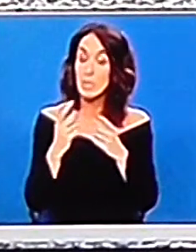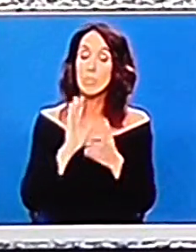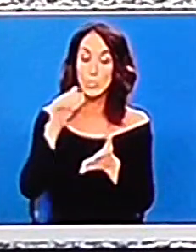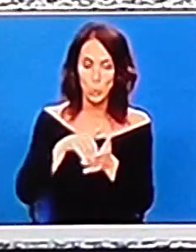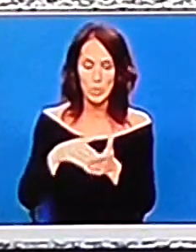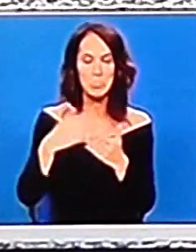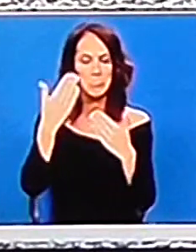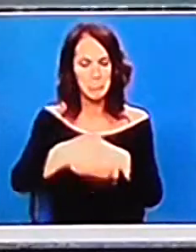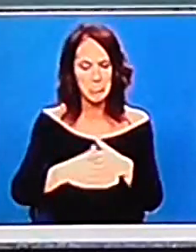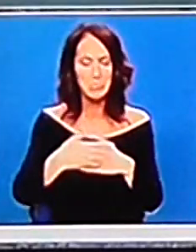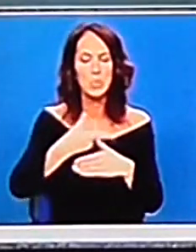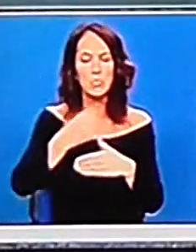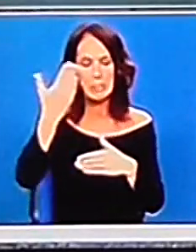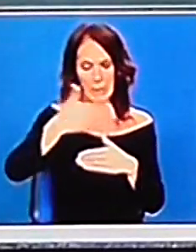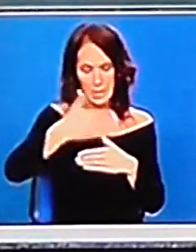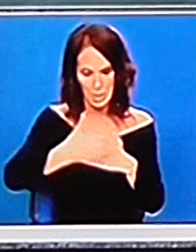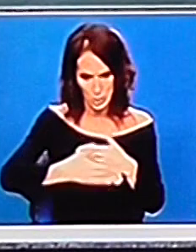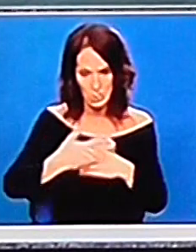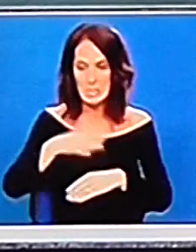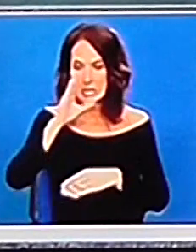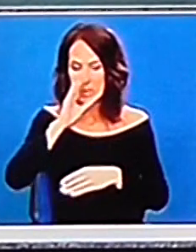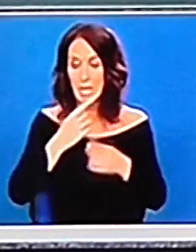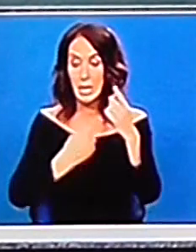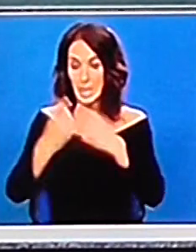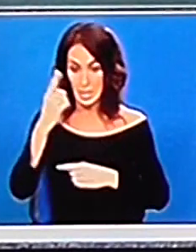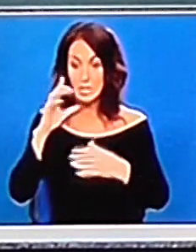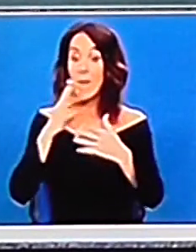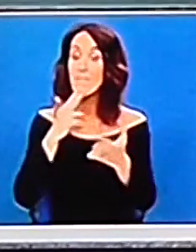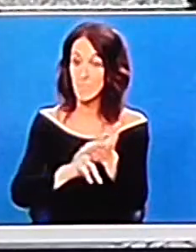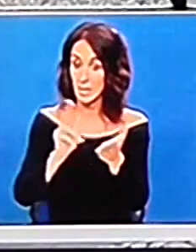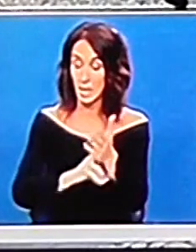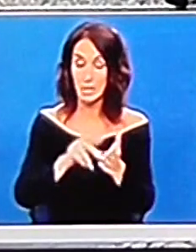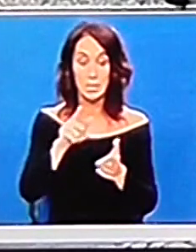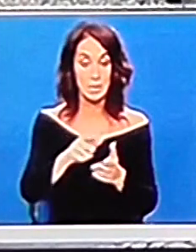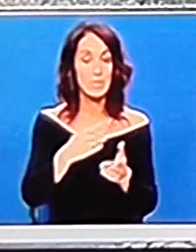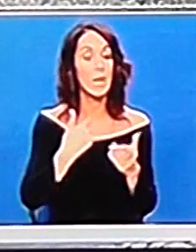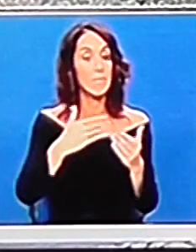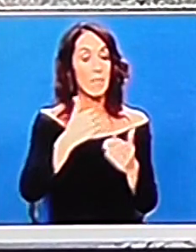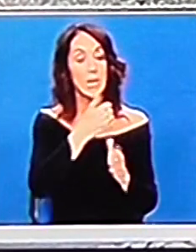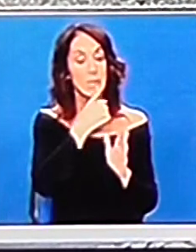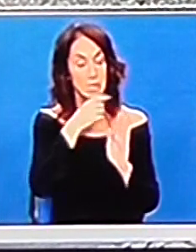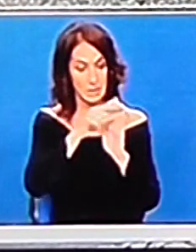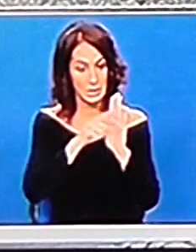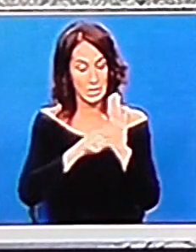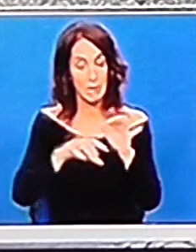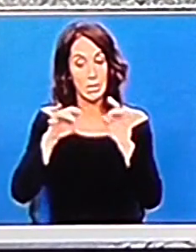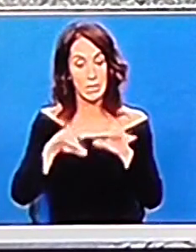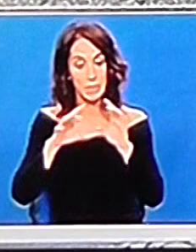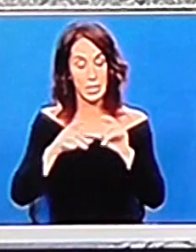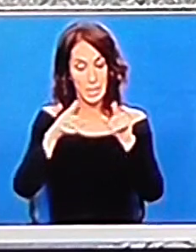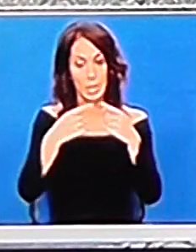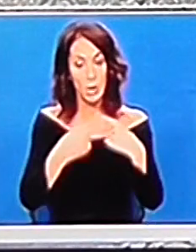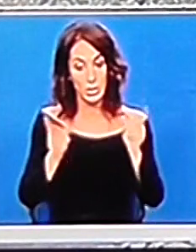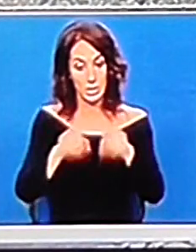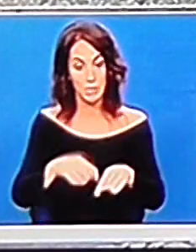no prazo de 90 dias caso as músicas que quando na verdade são tomadas medidas para evitar que a situação